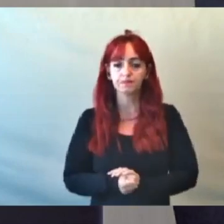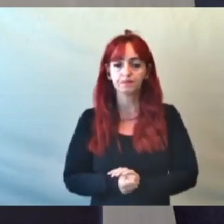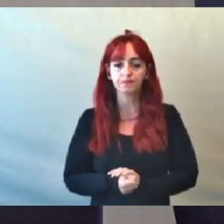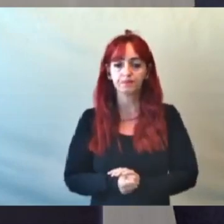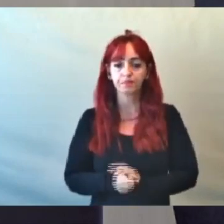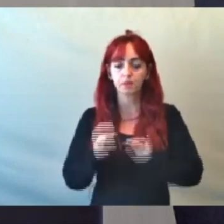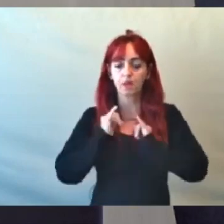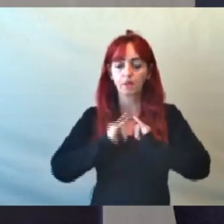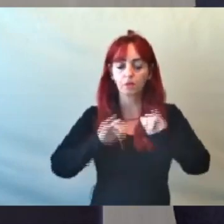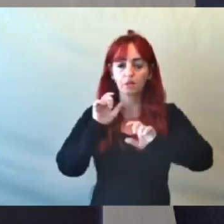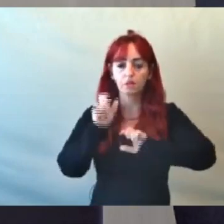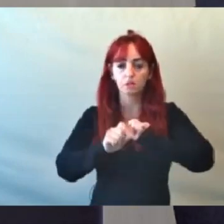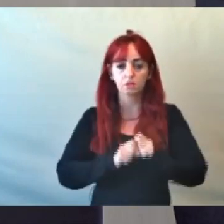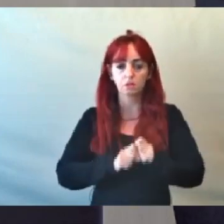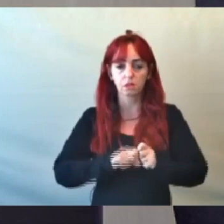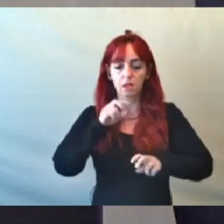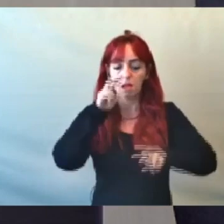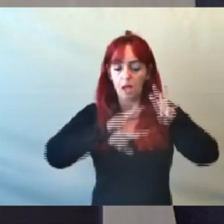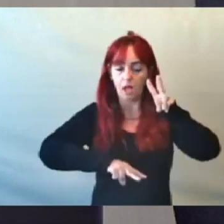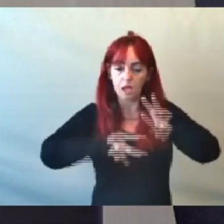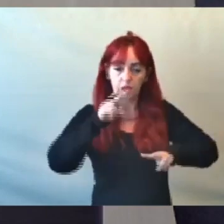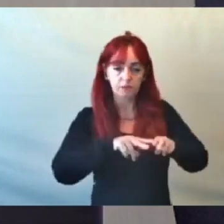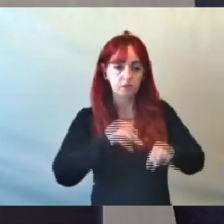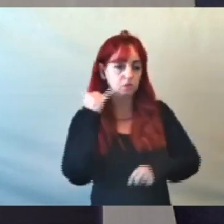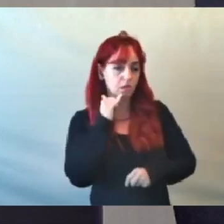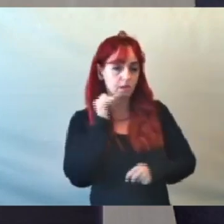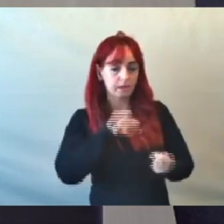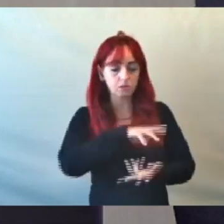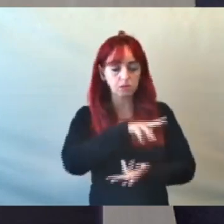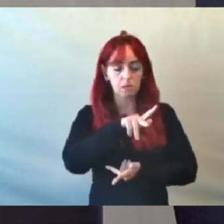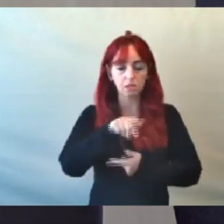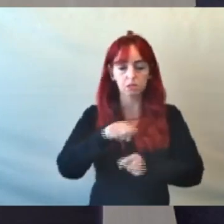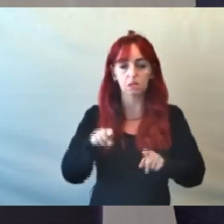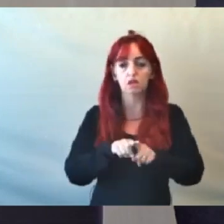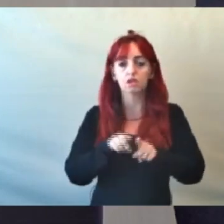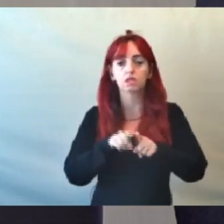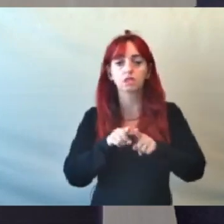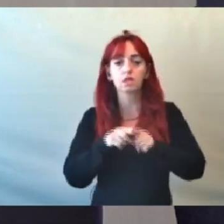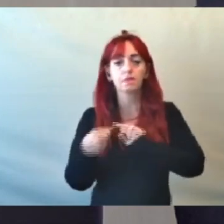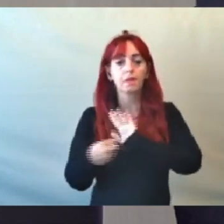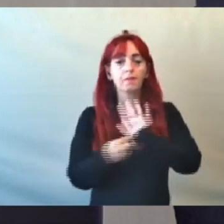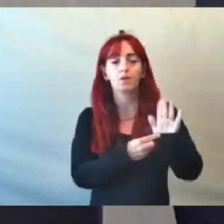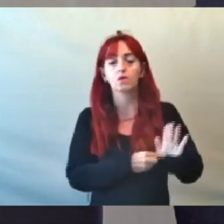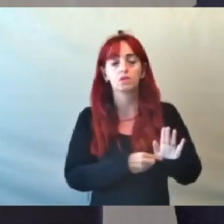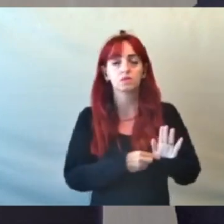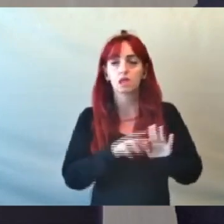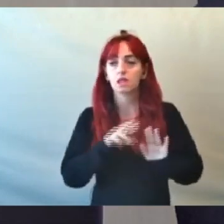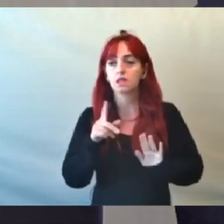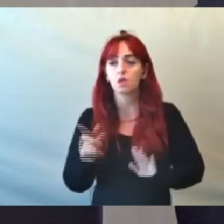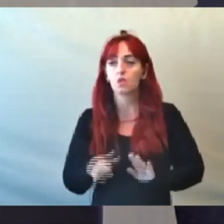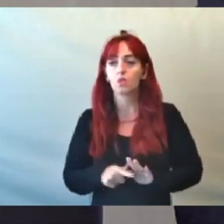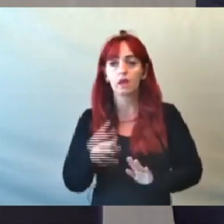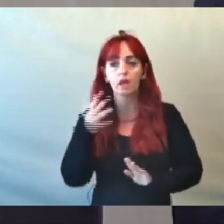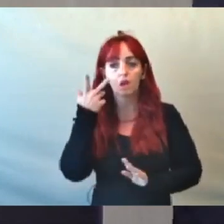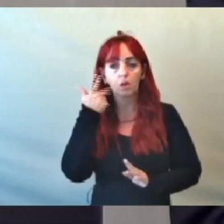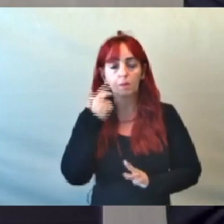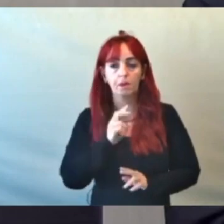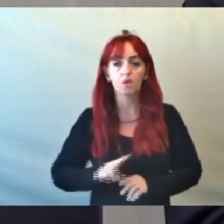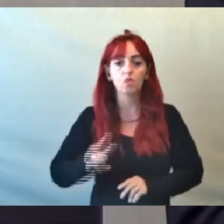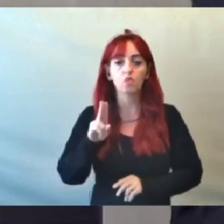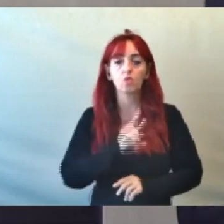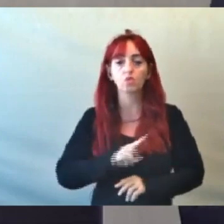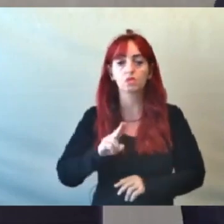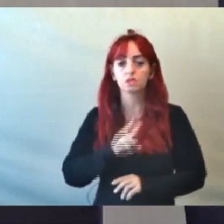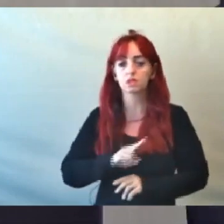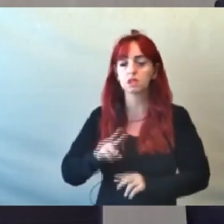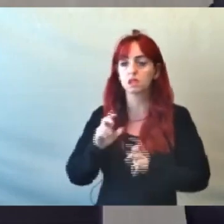literatura internacional evidencia não ser comum o uso continuado de aplicações de Foslock